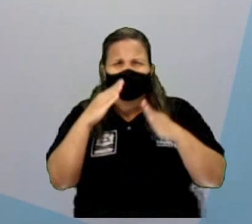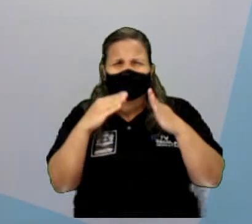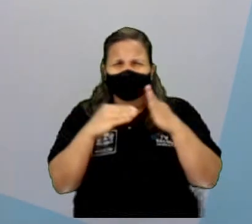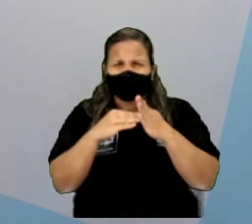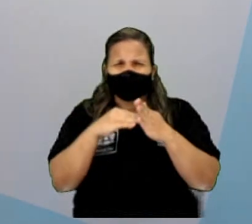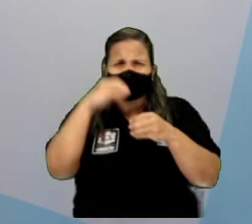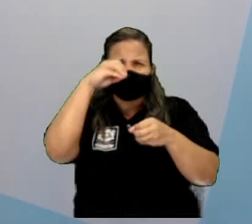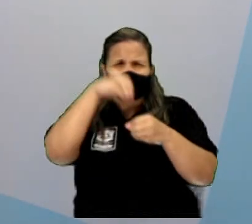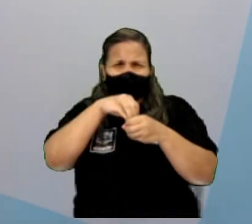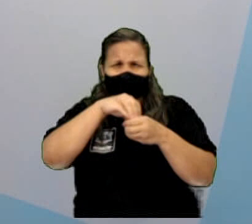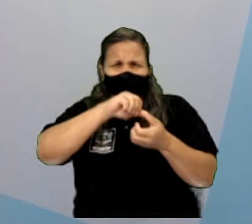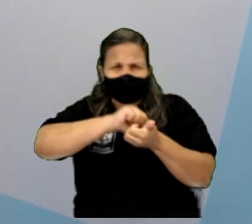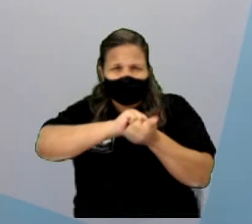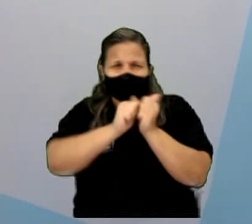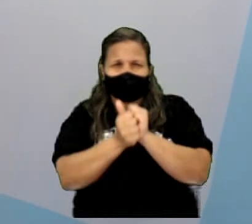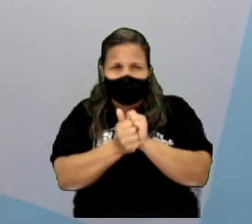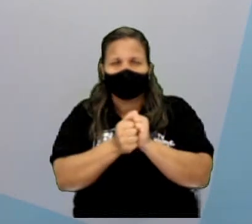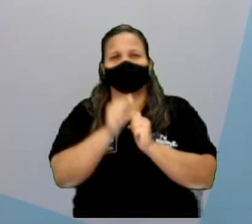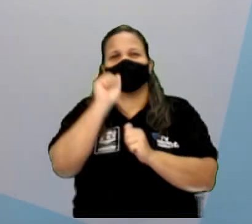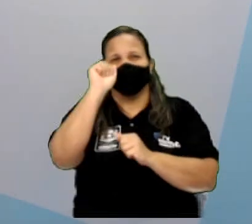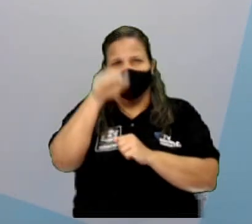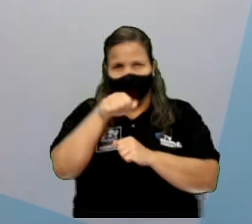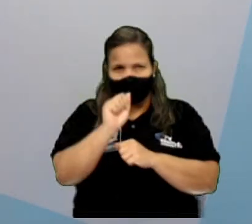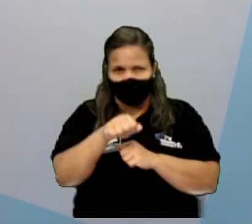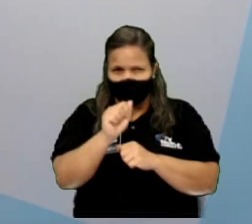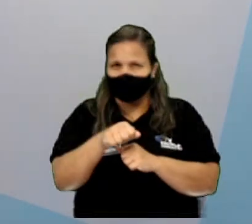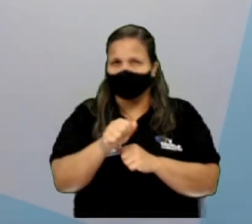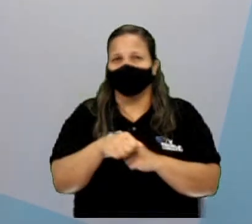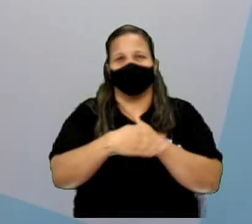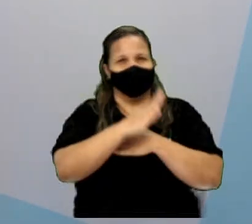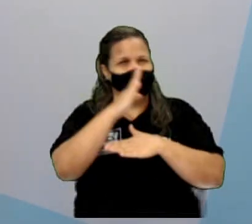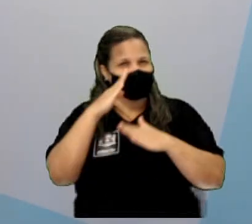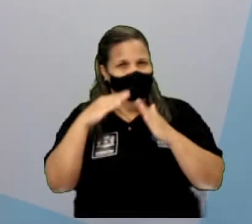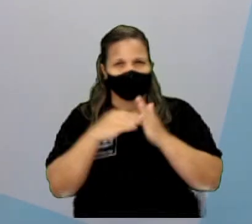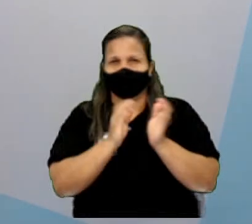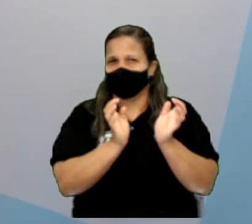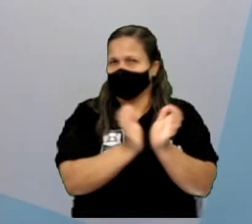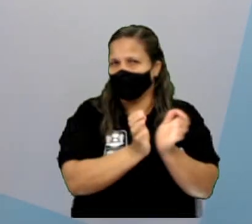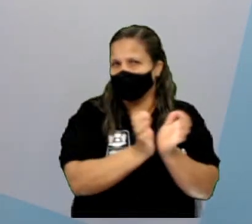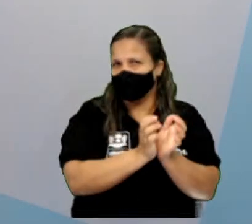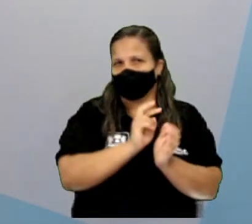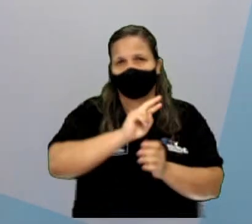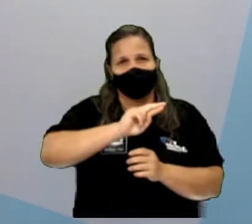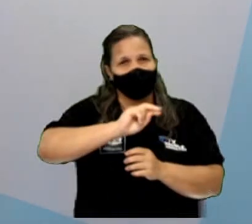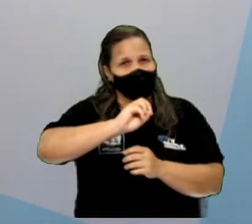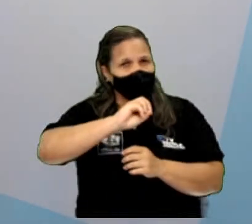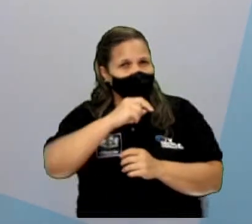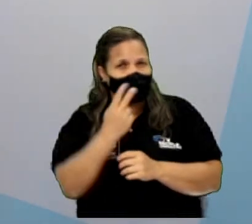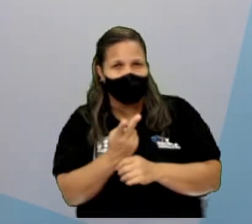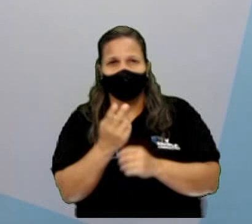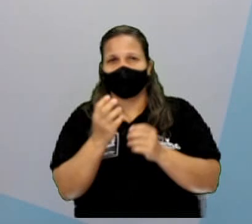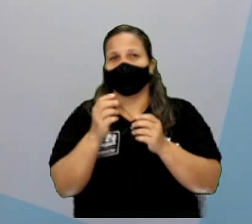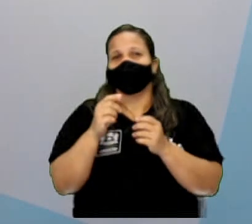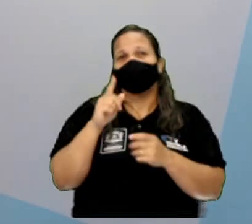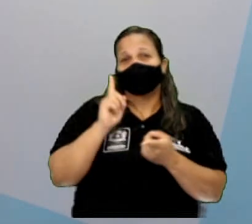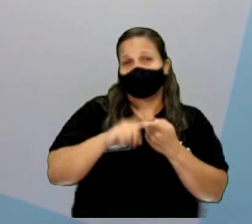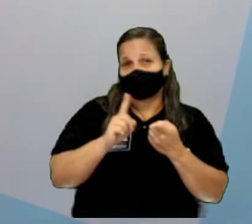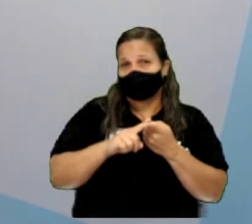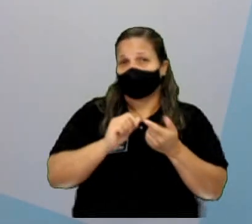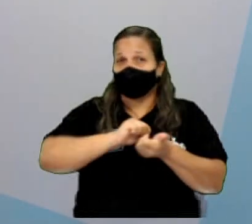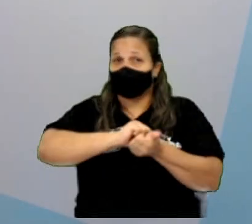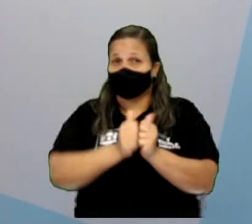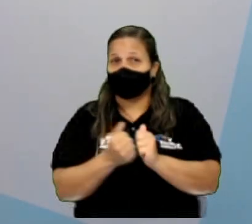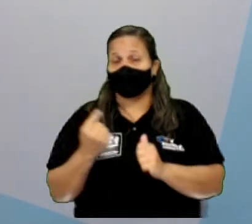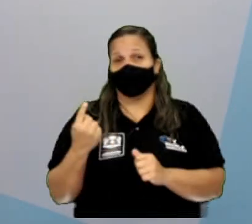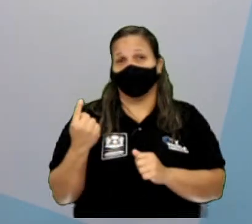esportes? Estão em todos os esportes, nos coletivos, nos individuais, nos esportes com interação com os adversários e sem